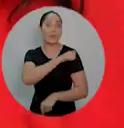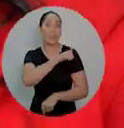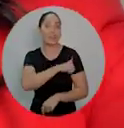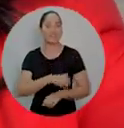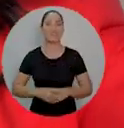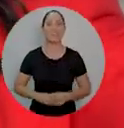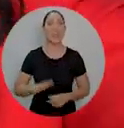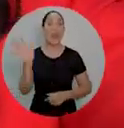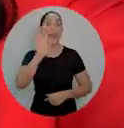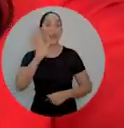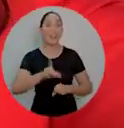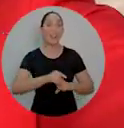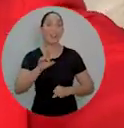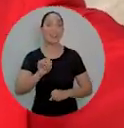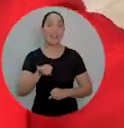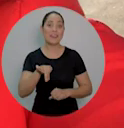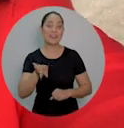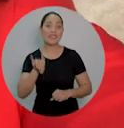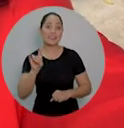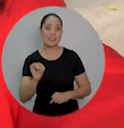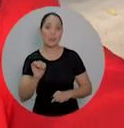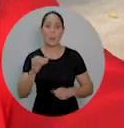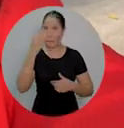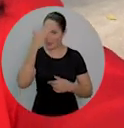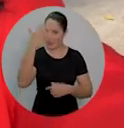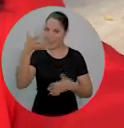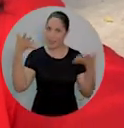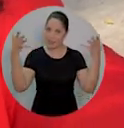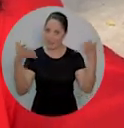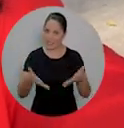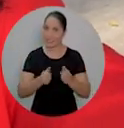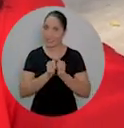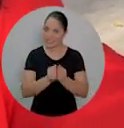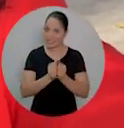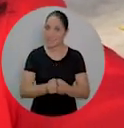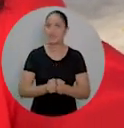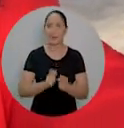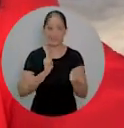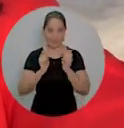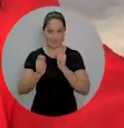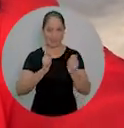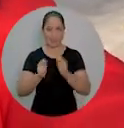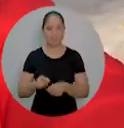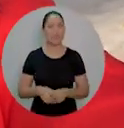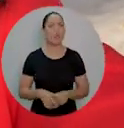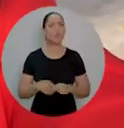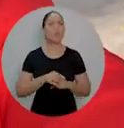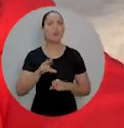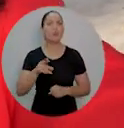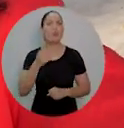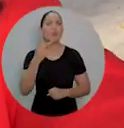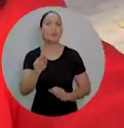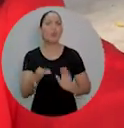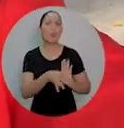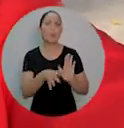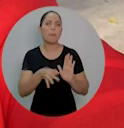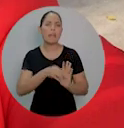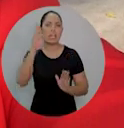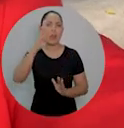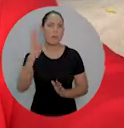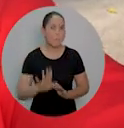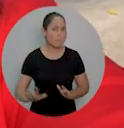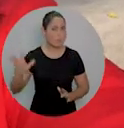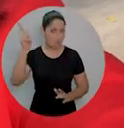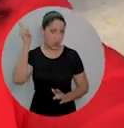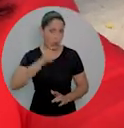Janeiro. Olá, doutor Armando. Primeiramente, muito obrigada por sua participação conosco. Doutor Armando, na sua opinião, o